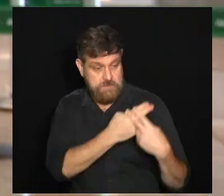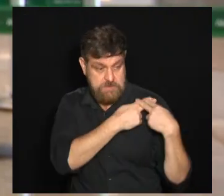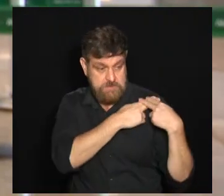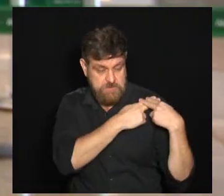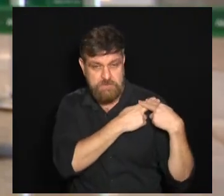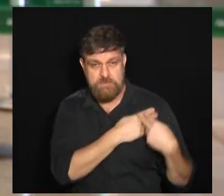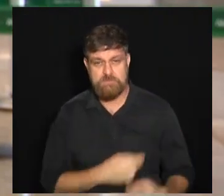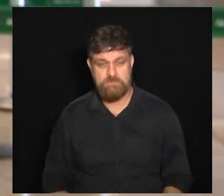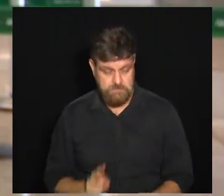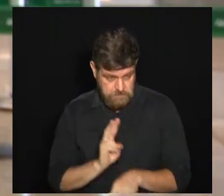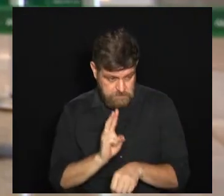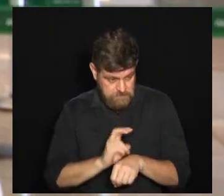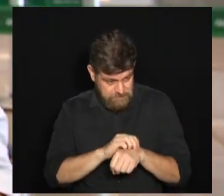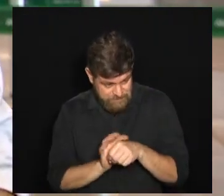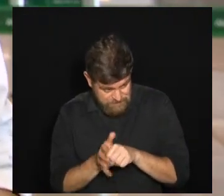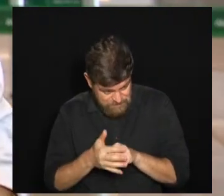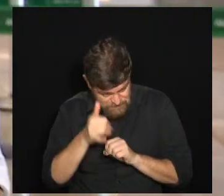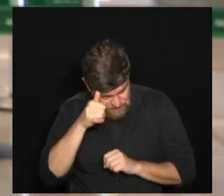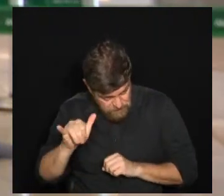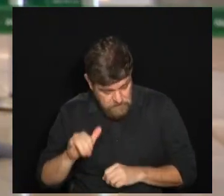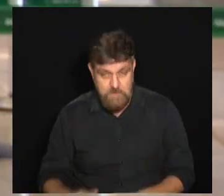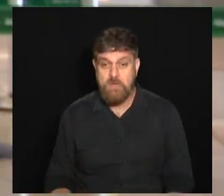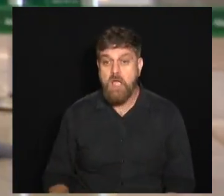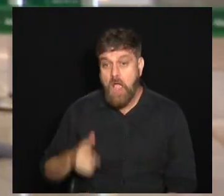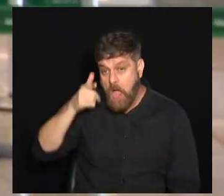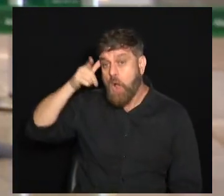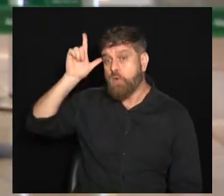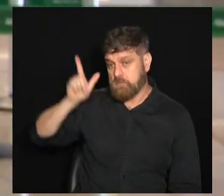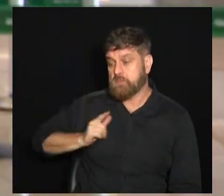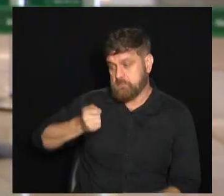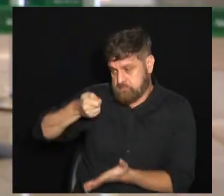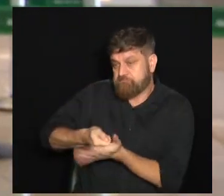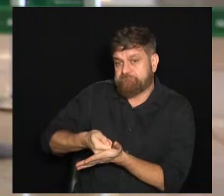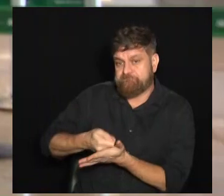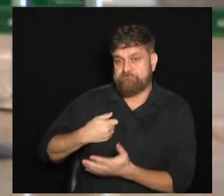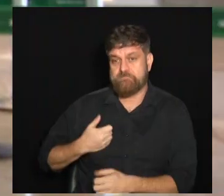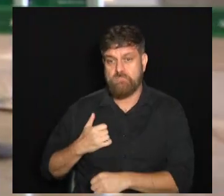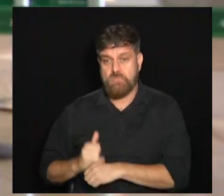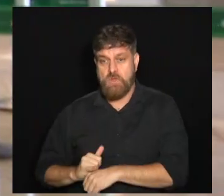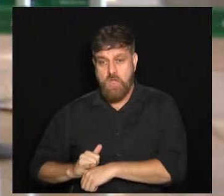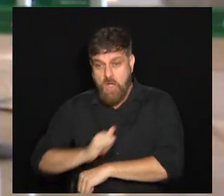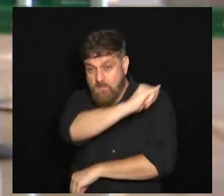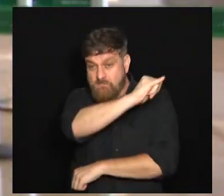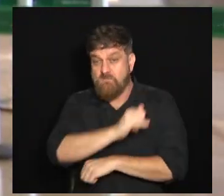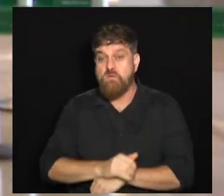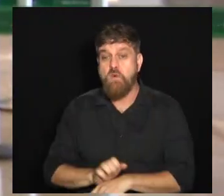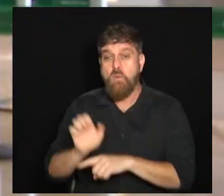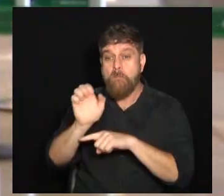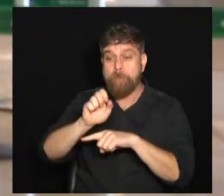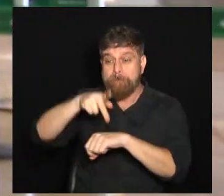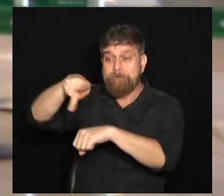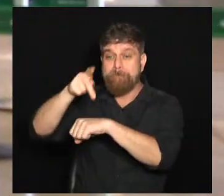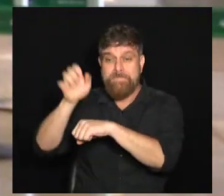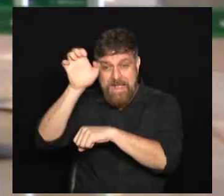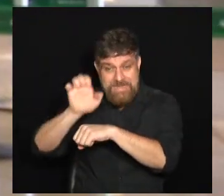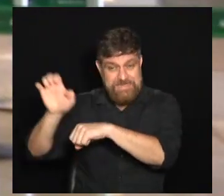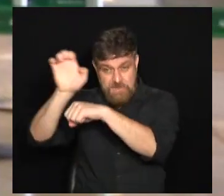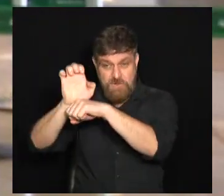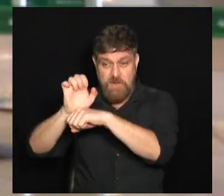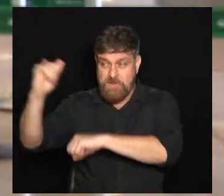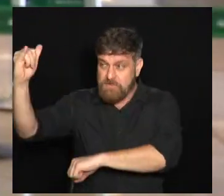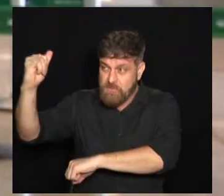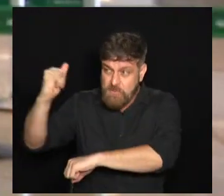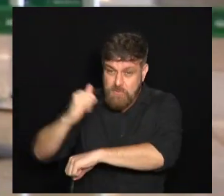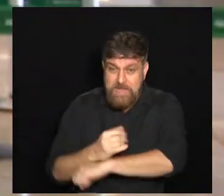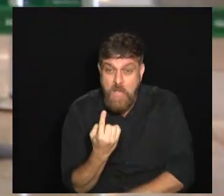né? Sim, houve uma decisão aí recentemente, ontem, né, para a questão de voos internacionais vindos da Europa, né? Hoje, Viracopos tem um